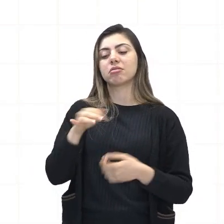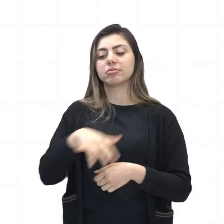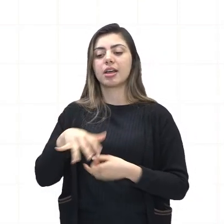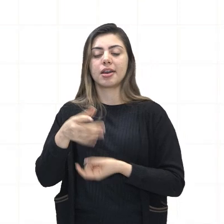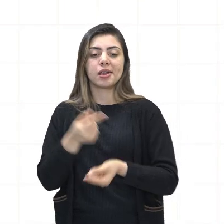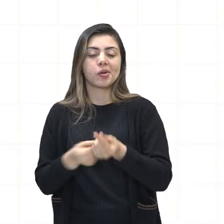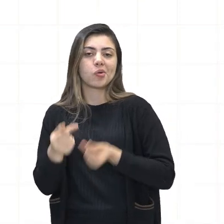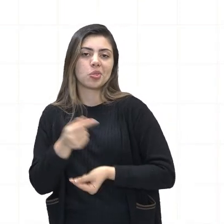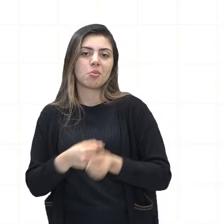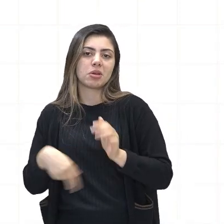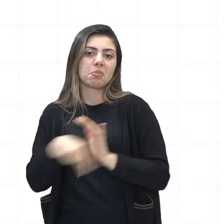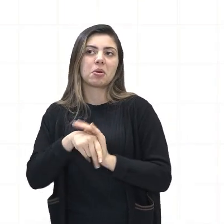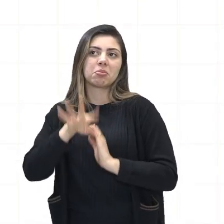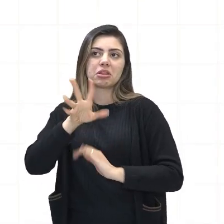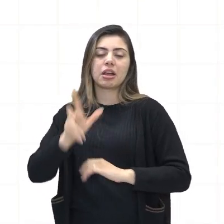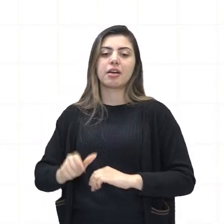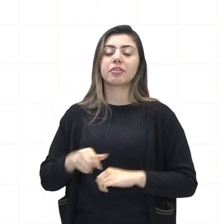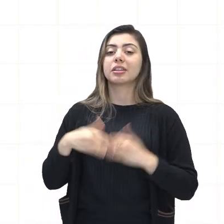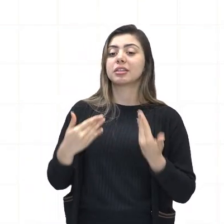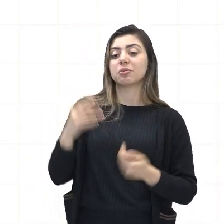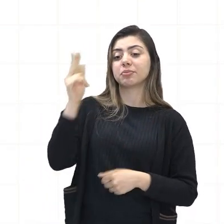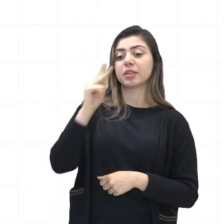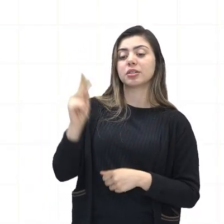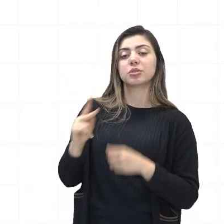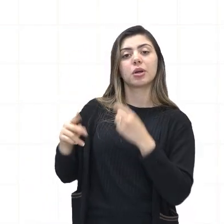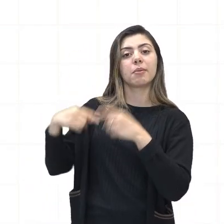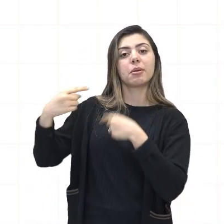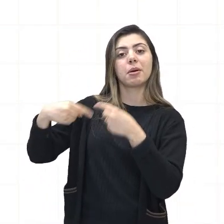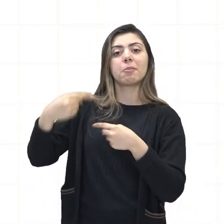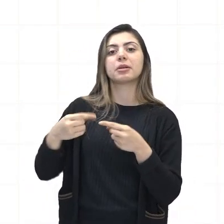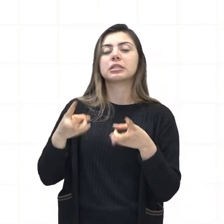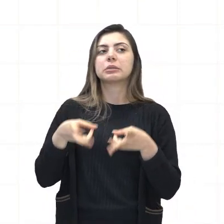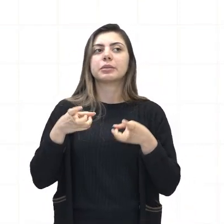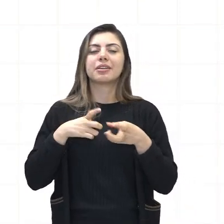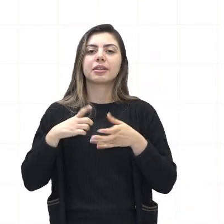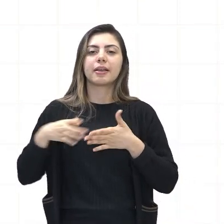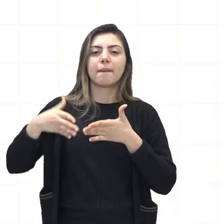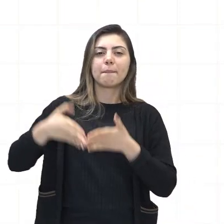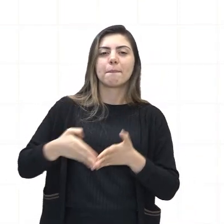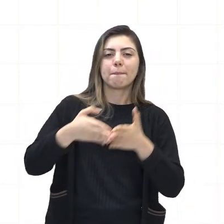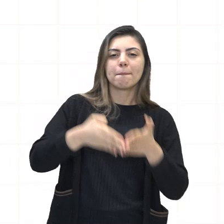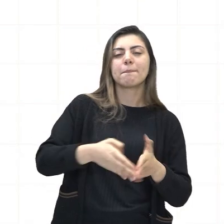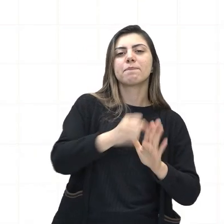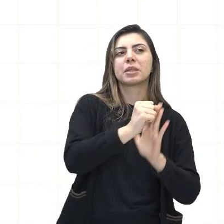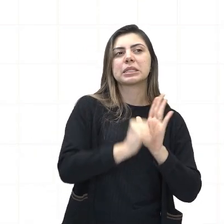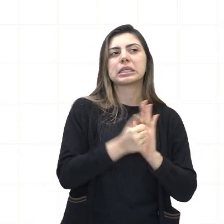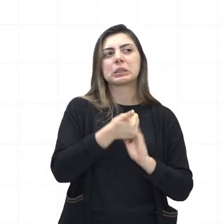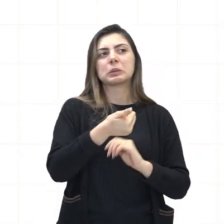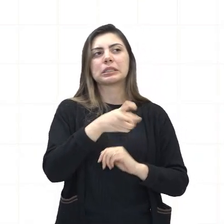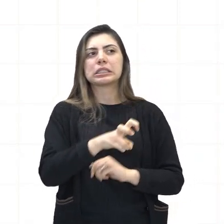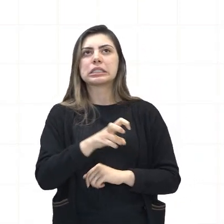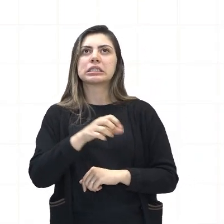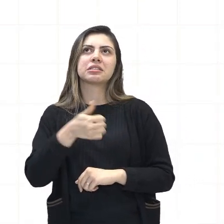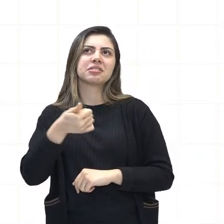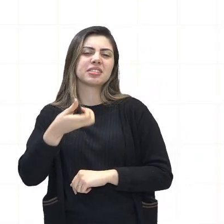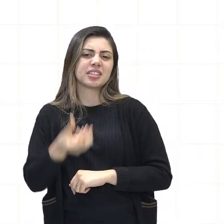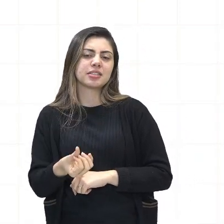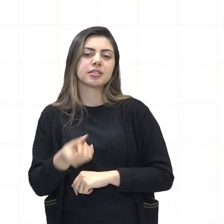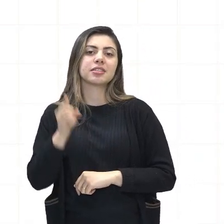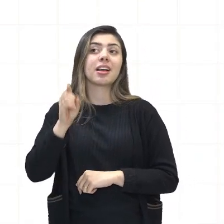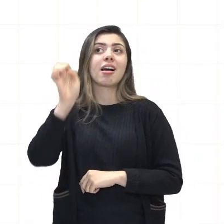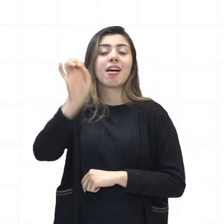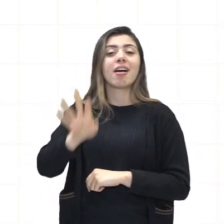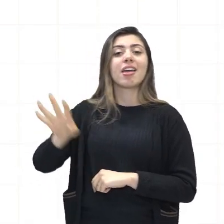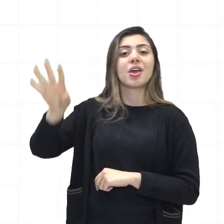mesmo, né? A história está aí para nos contar, ao longo das grandes navegações, pessoal, século XVI, XV, XVI, a Europa